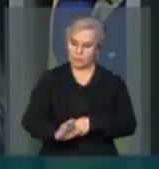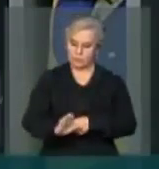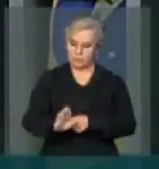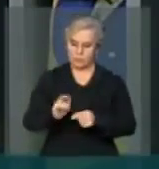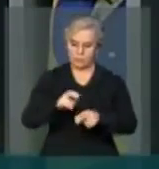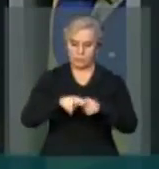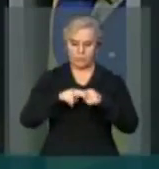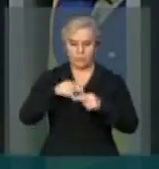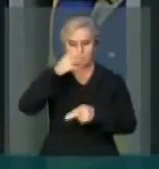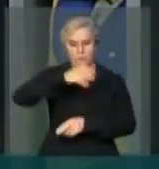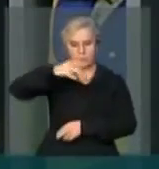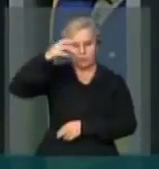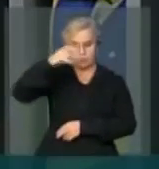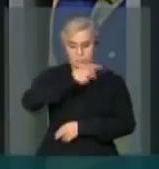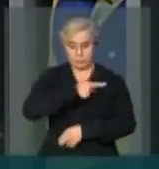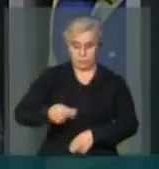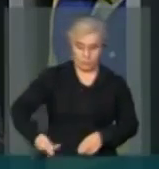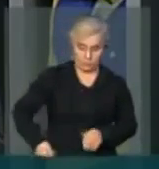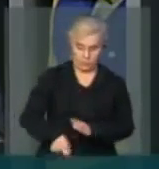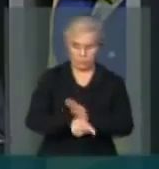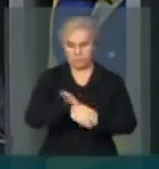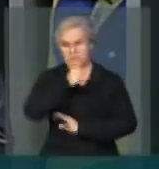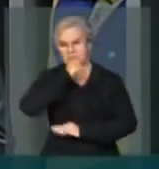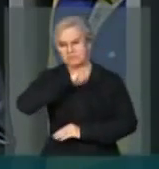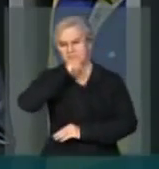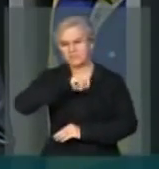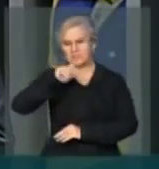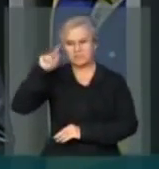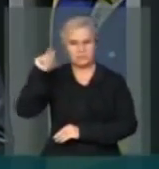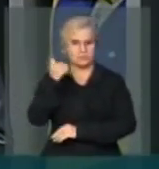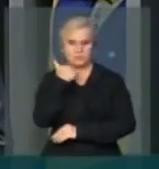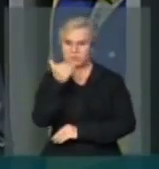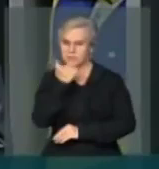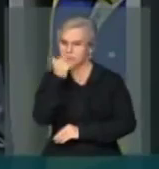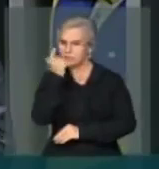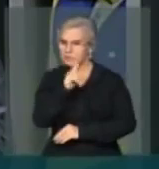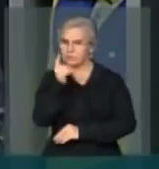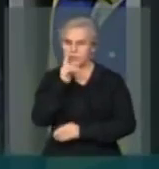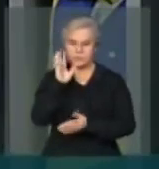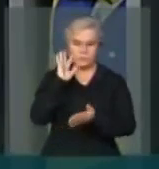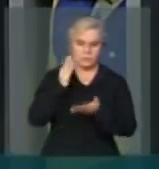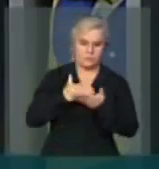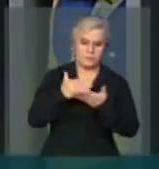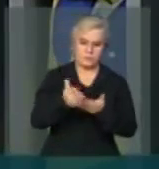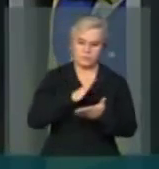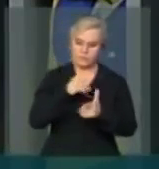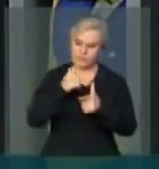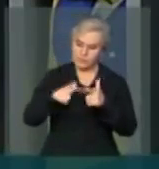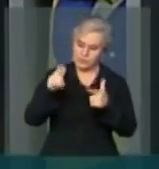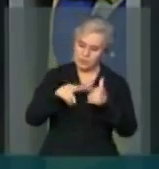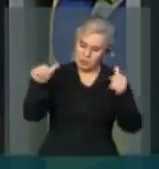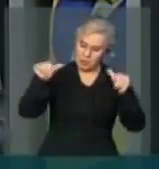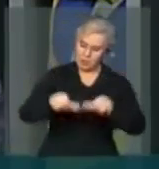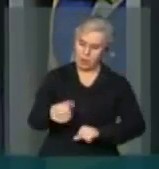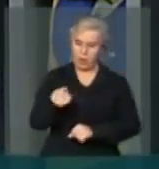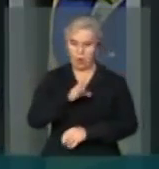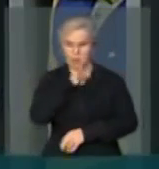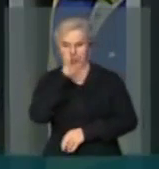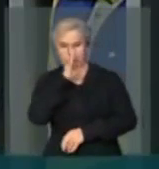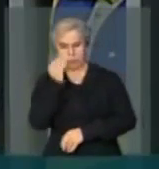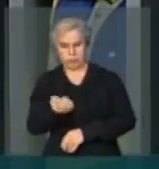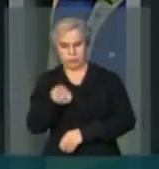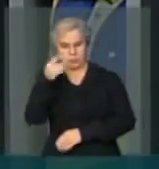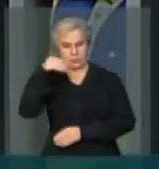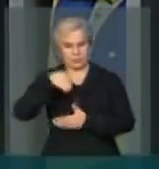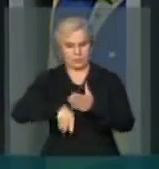presidencialismo arcaico, caduco, que não tem saída para o presidente da República se envolve em crise ou algum escândalo